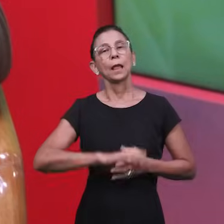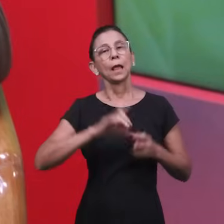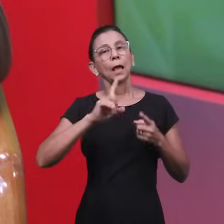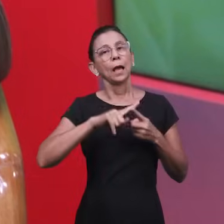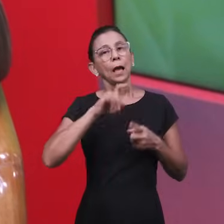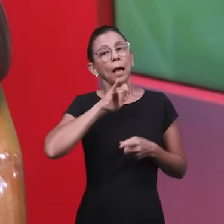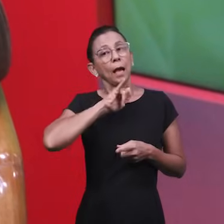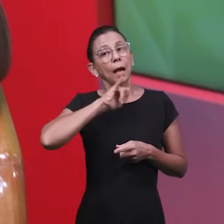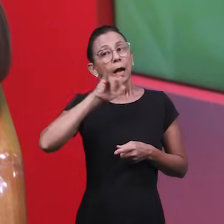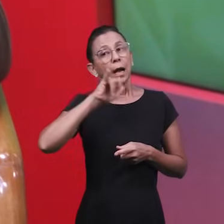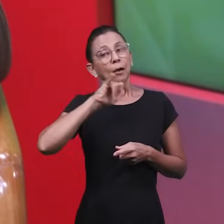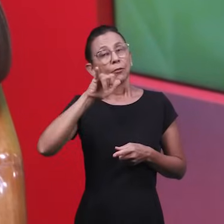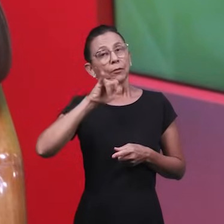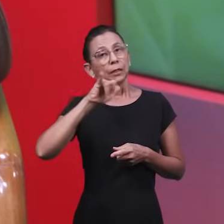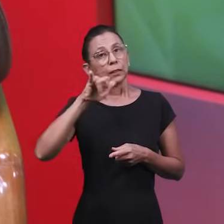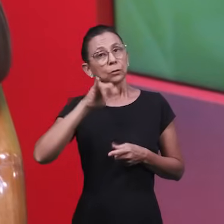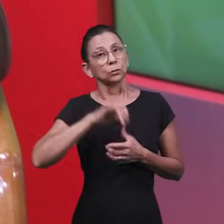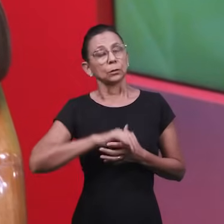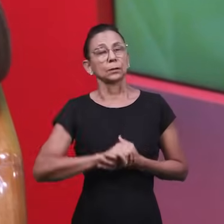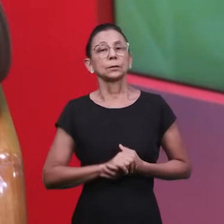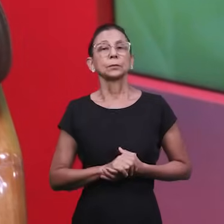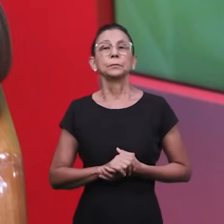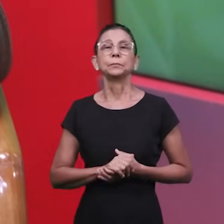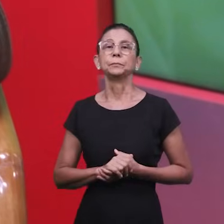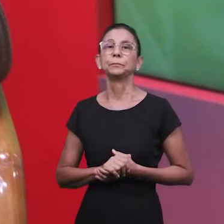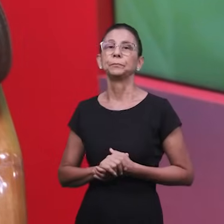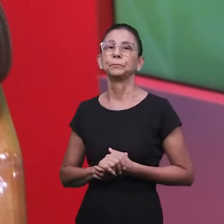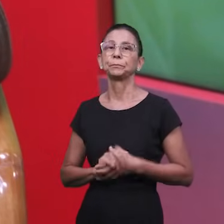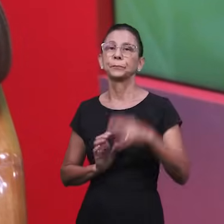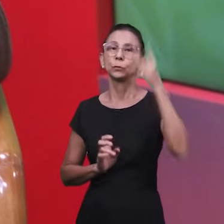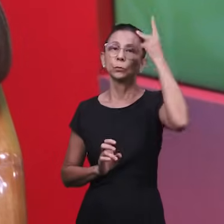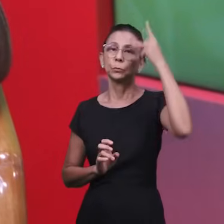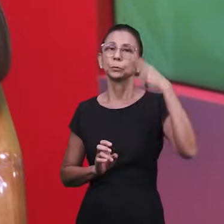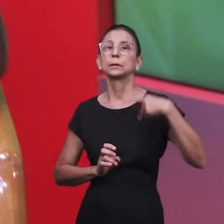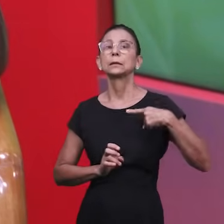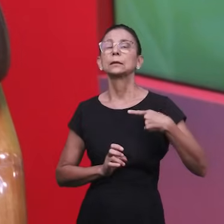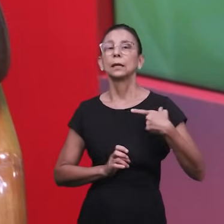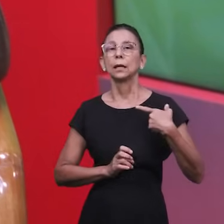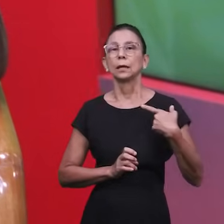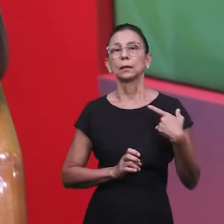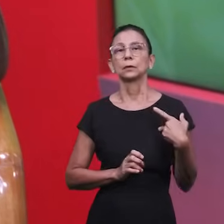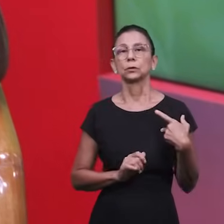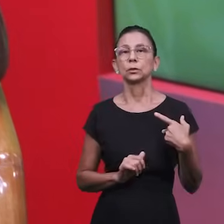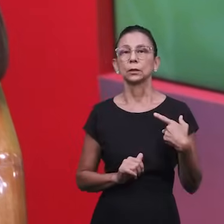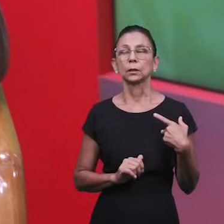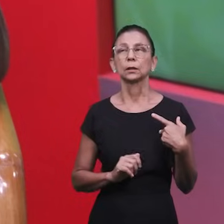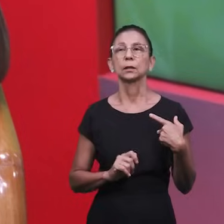avisos, sinais profetizados, porque